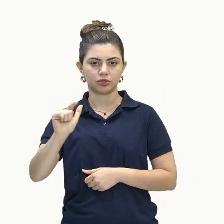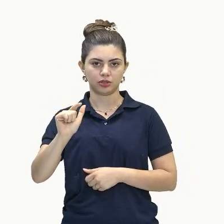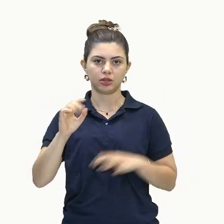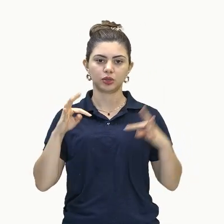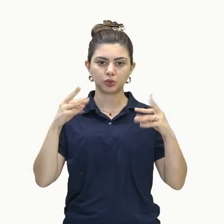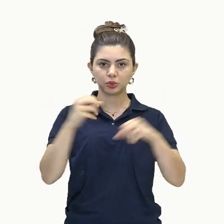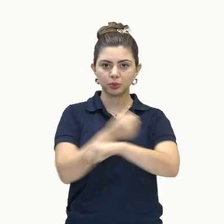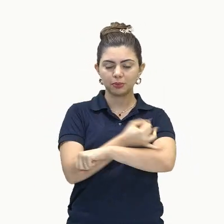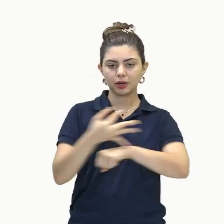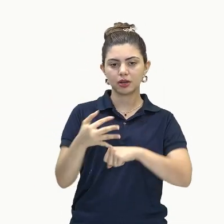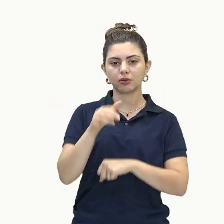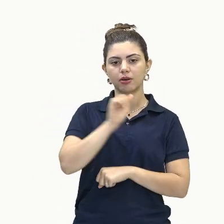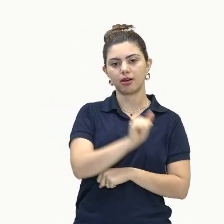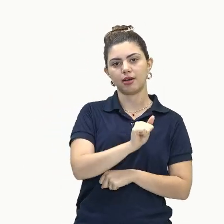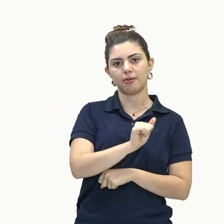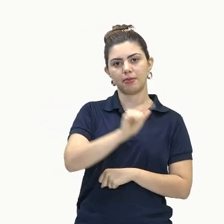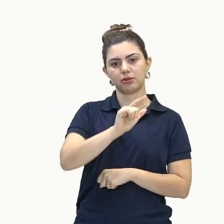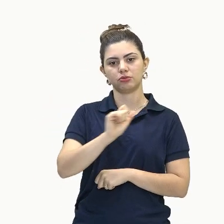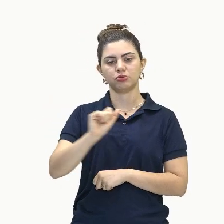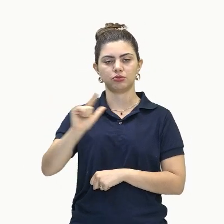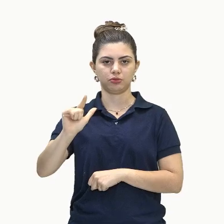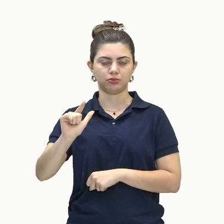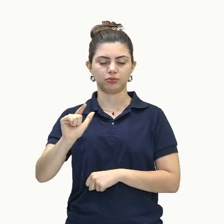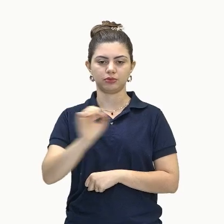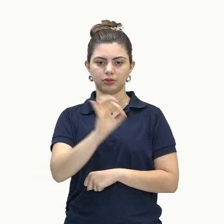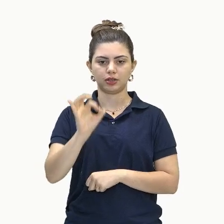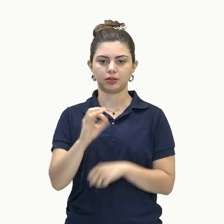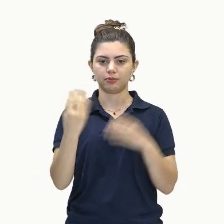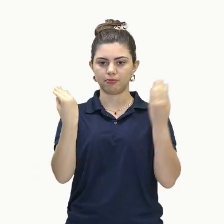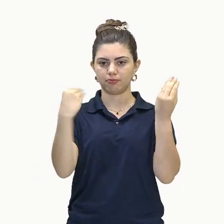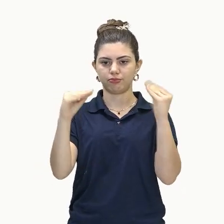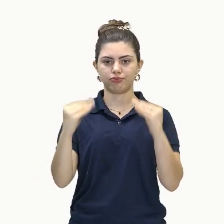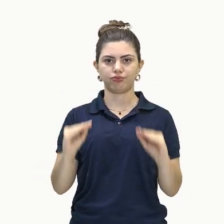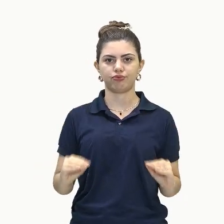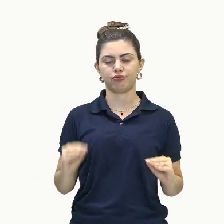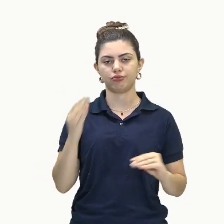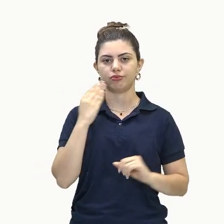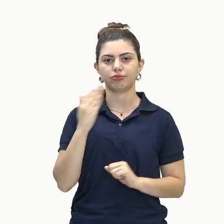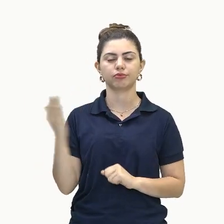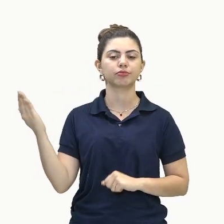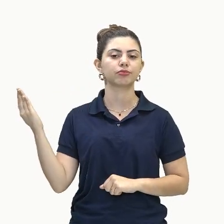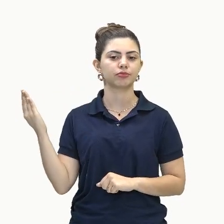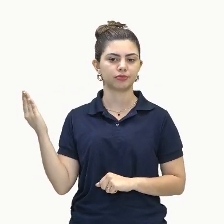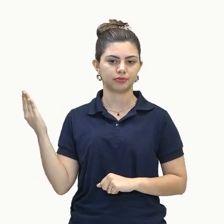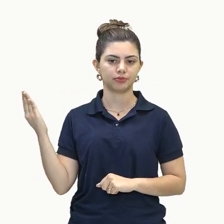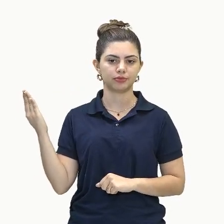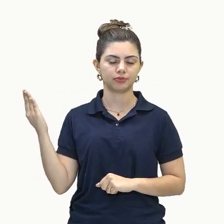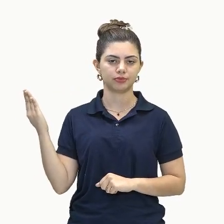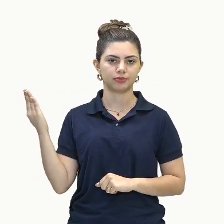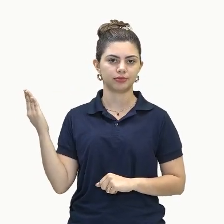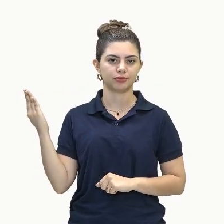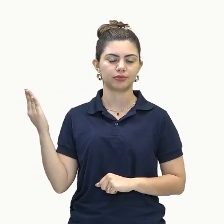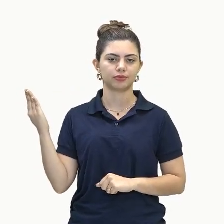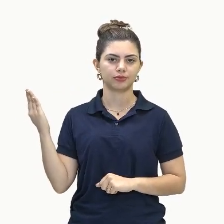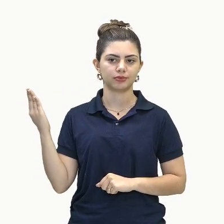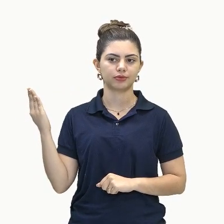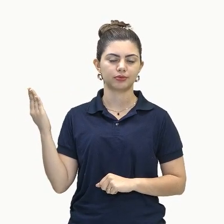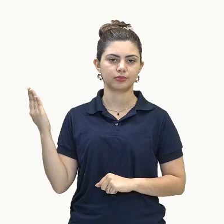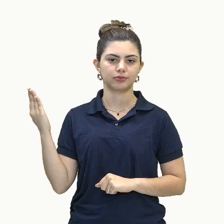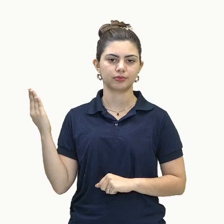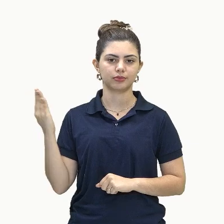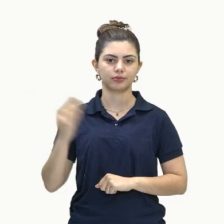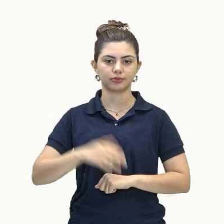3 da segunda geração, o 4 da segunda geração, o 6 da segunda geração e o 2 da terceira